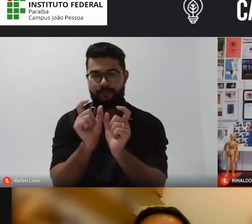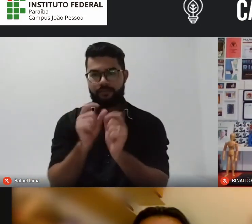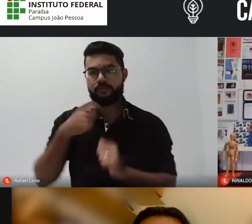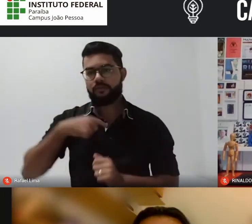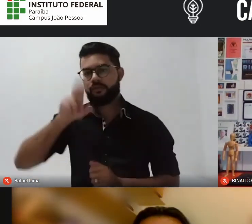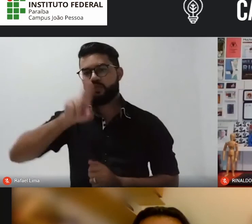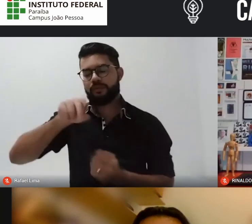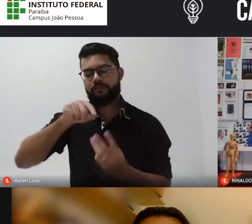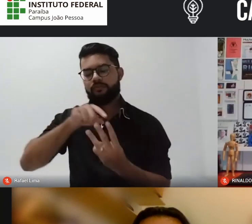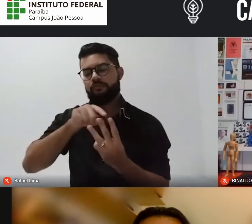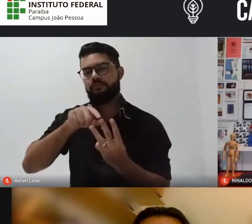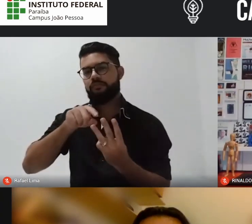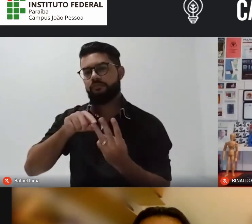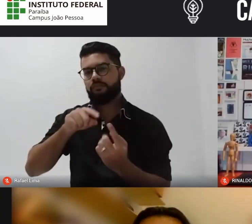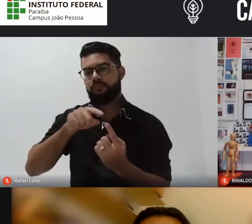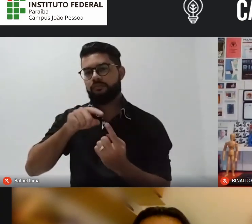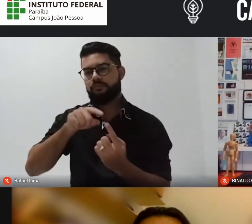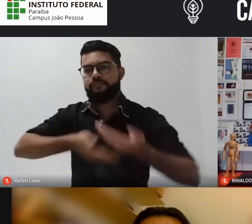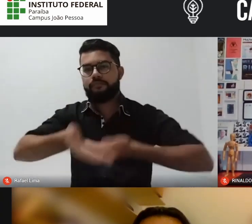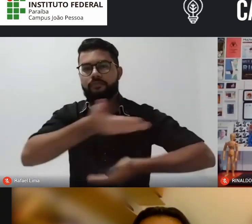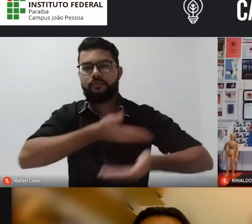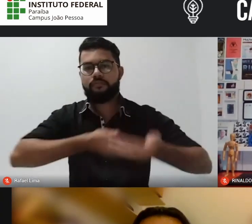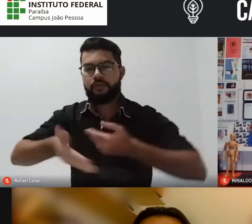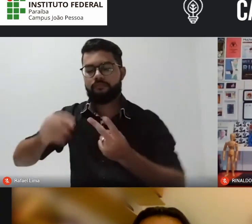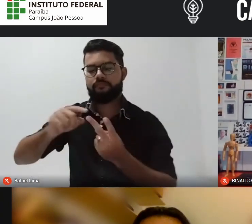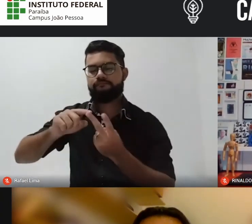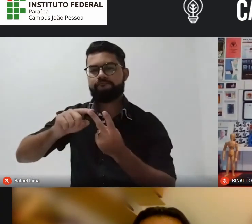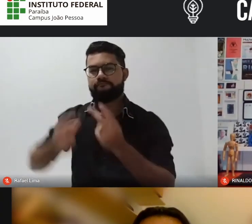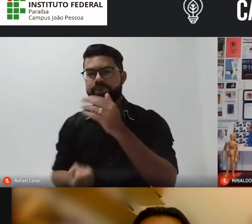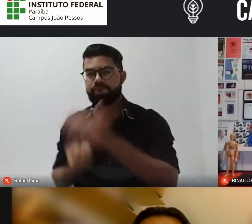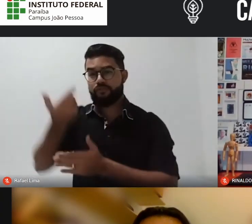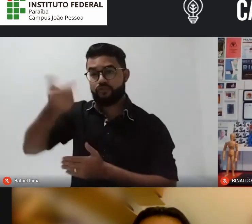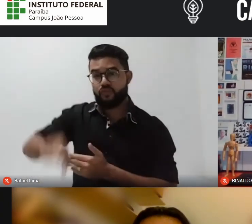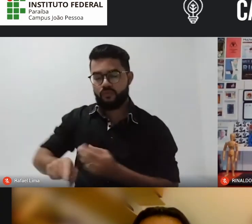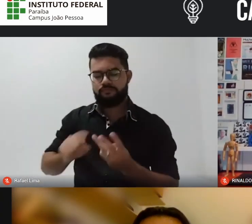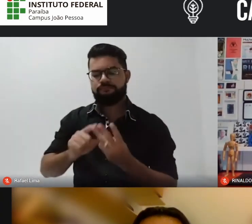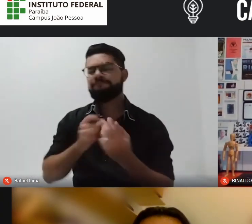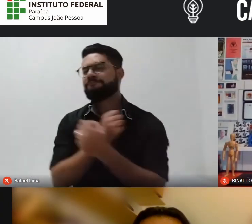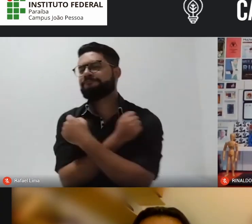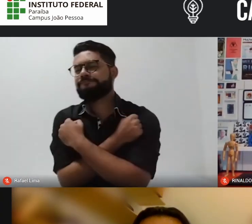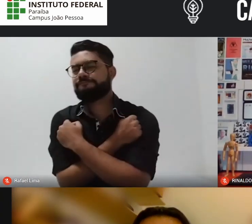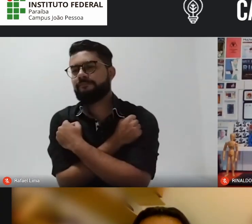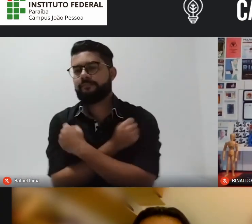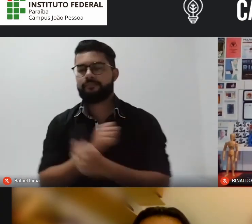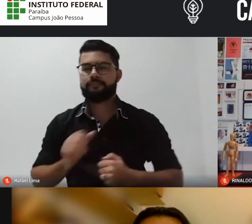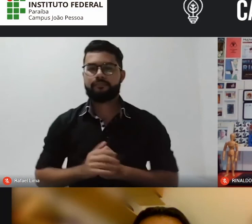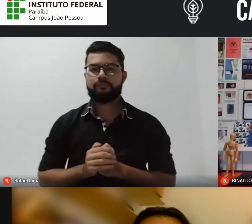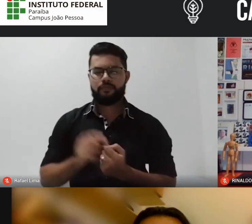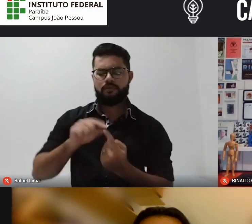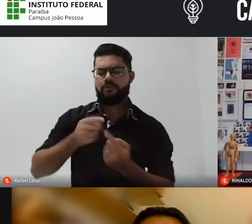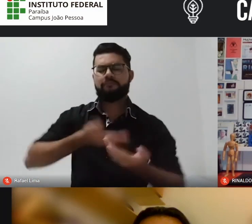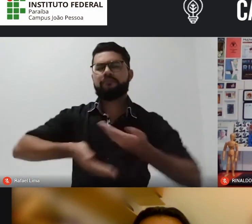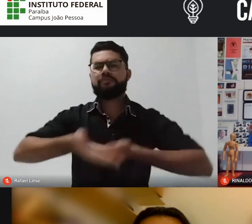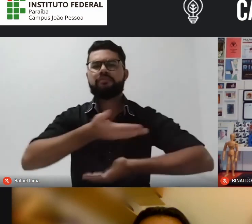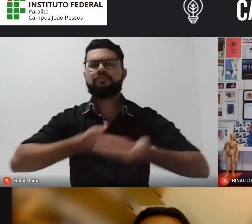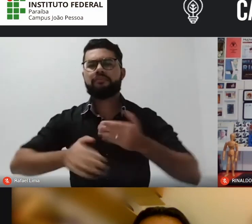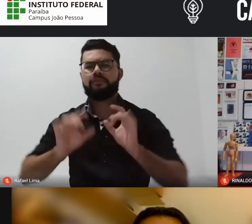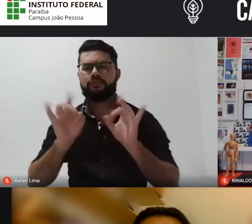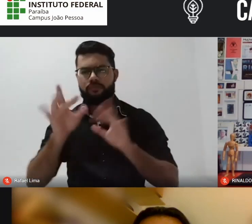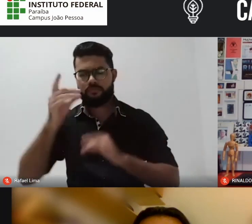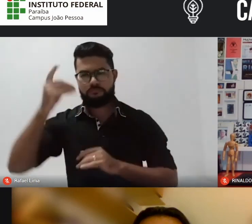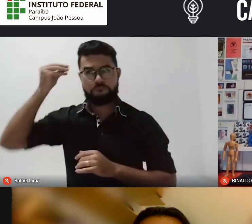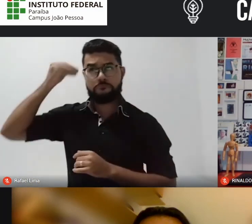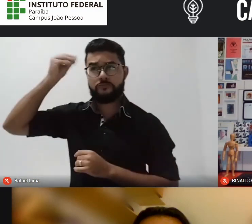3: compartilhar, reinventar e abraçar. Compartilhamos não somente o conhecimento